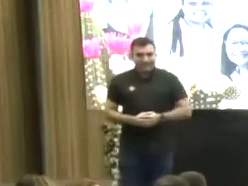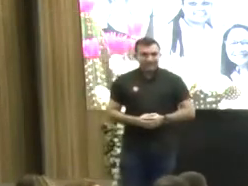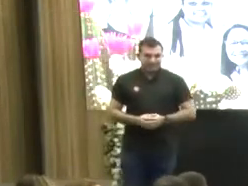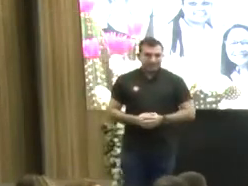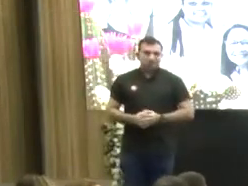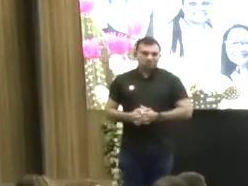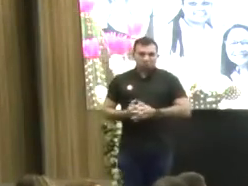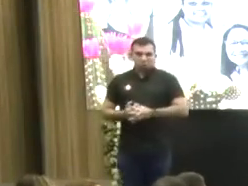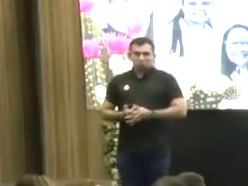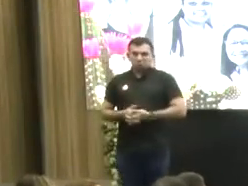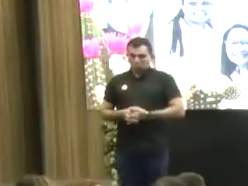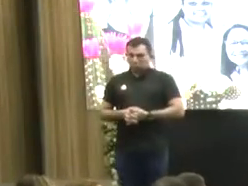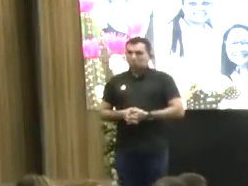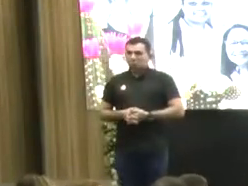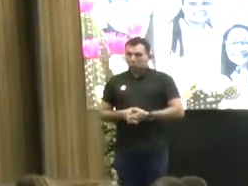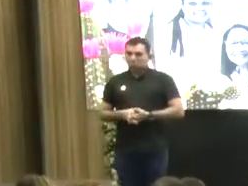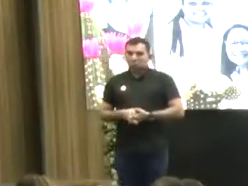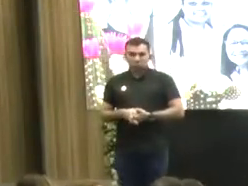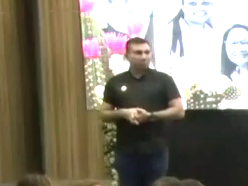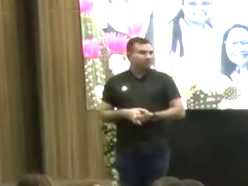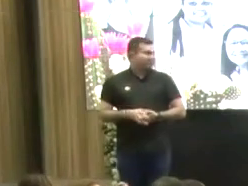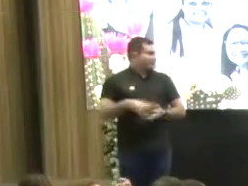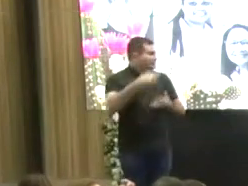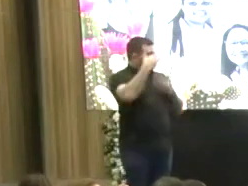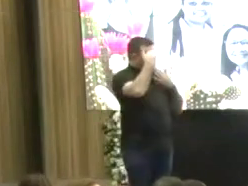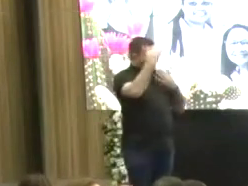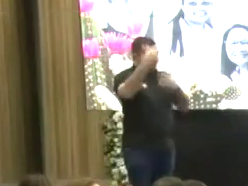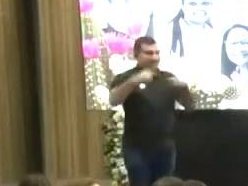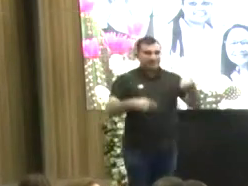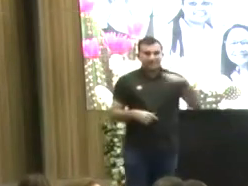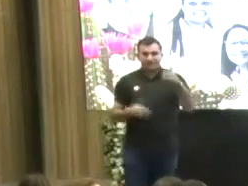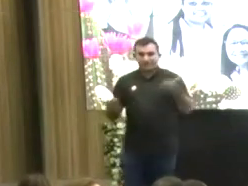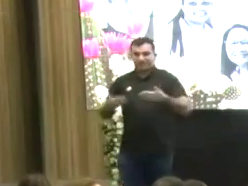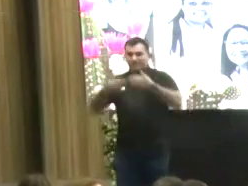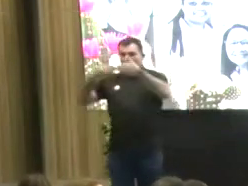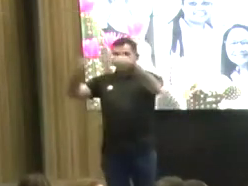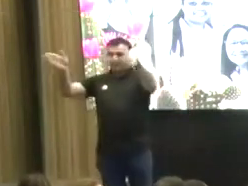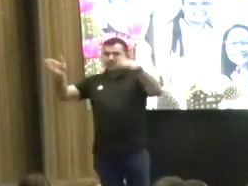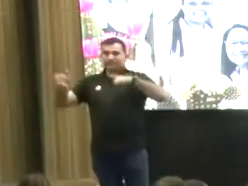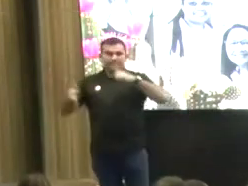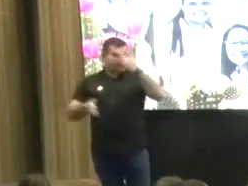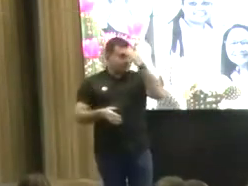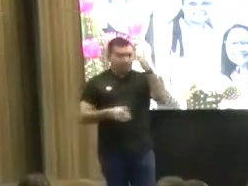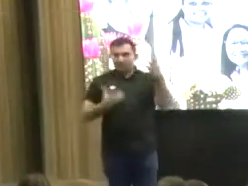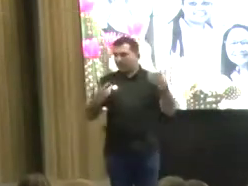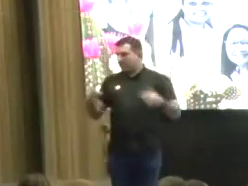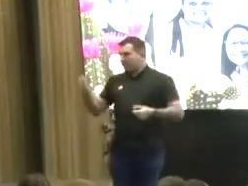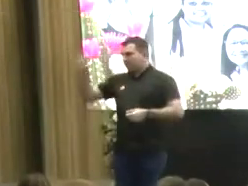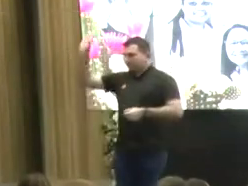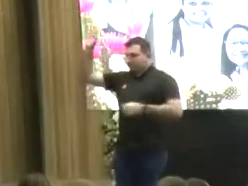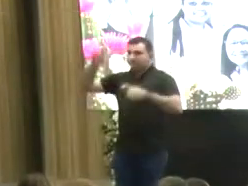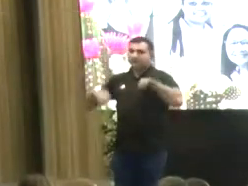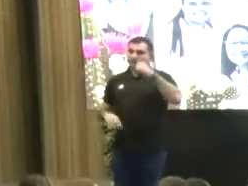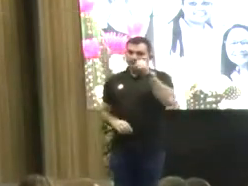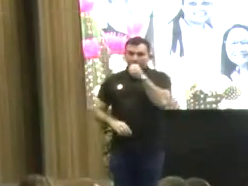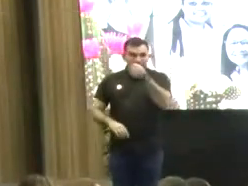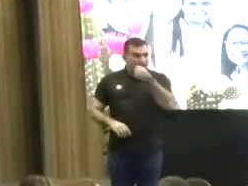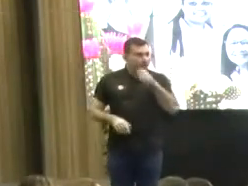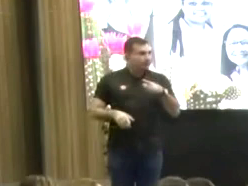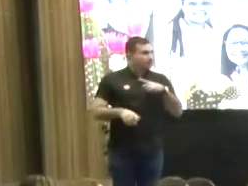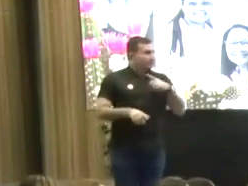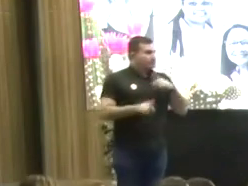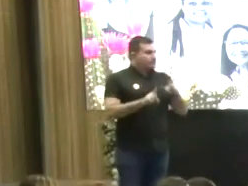Que ótimo, professor, obrigada. E aí a gente vai abrir, né? Tem já uma pessoa que quer falar. Não sei se a Ângela está aí